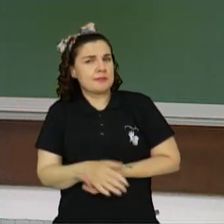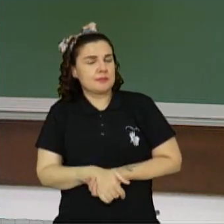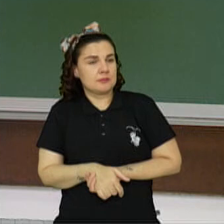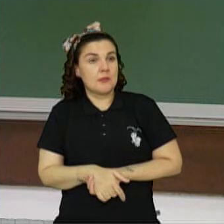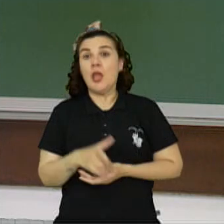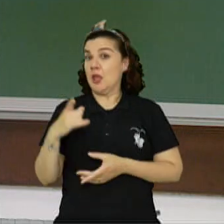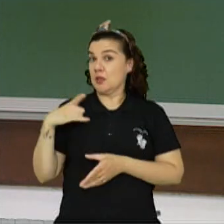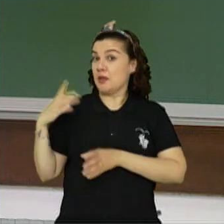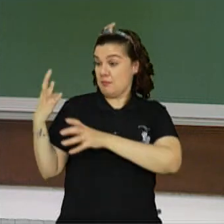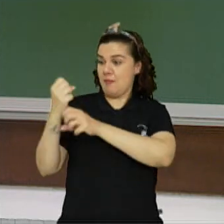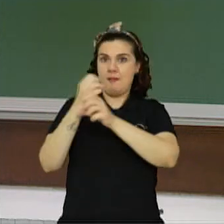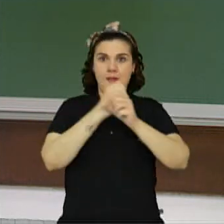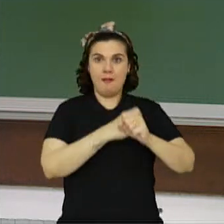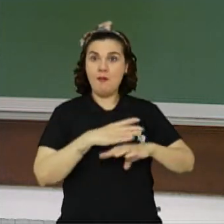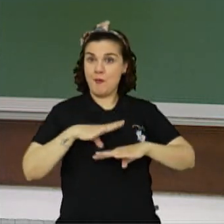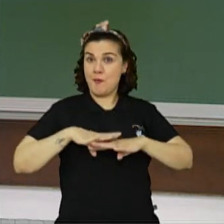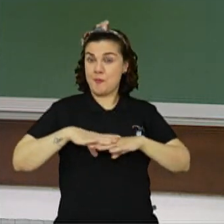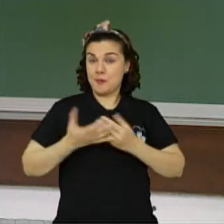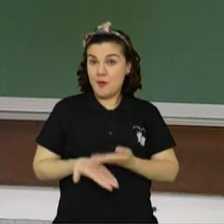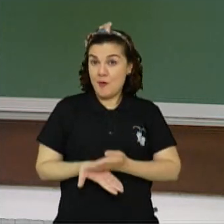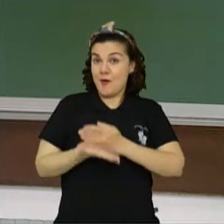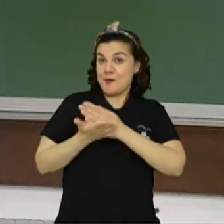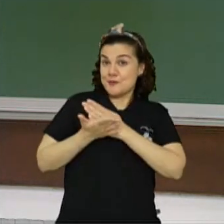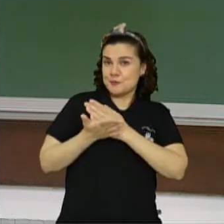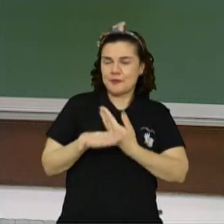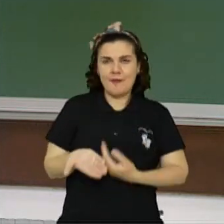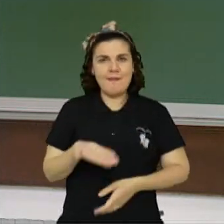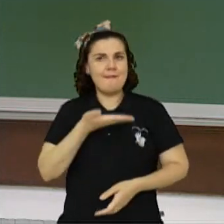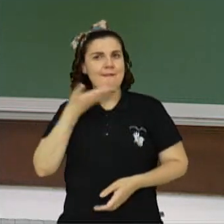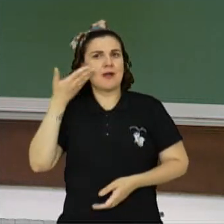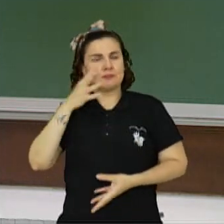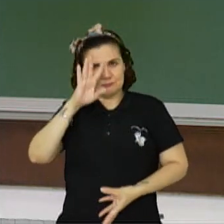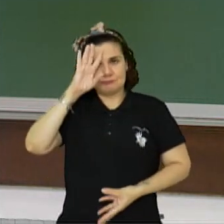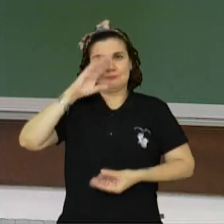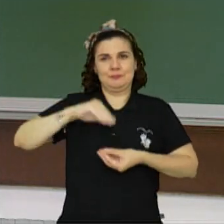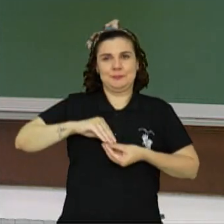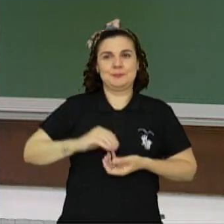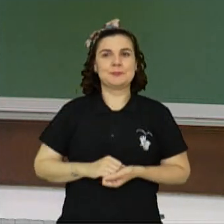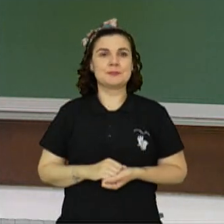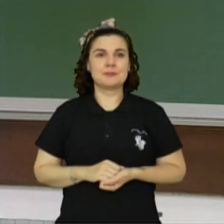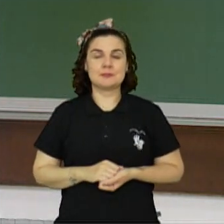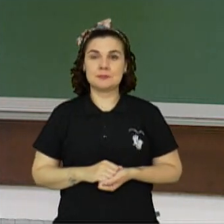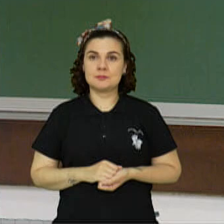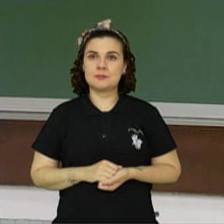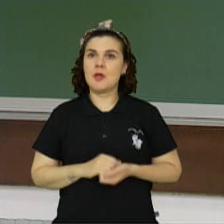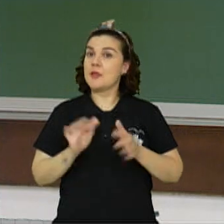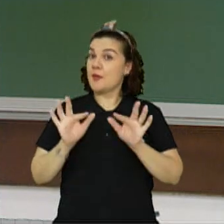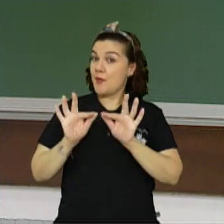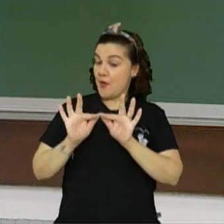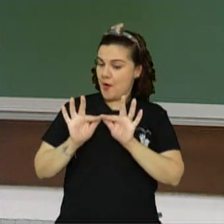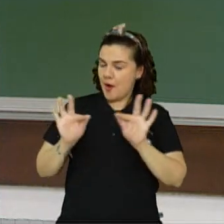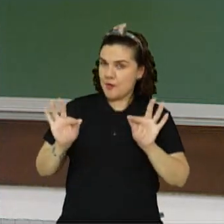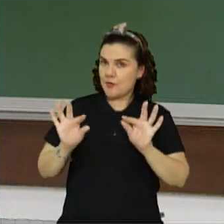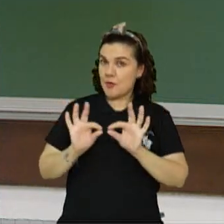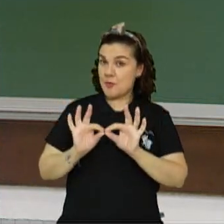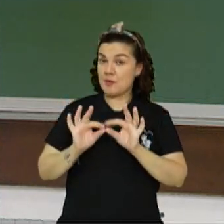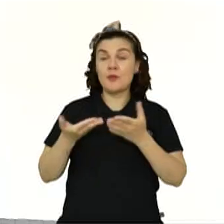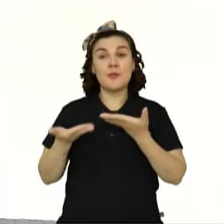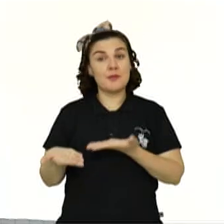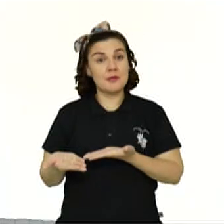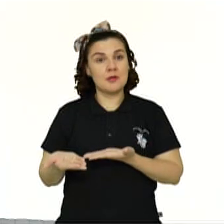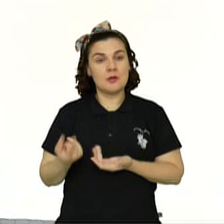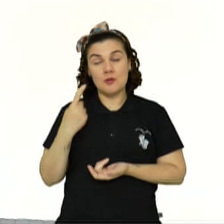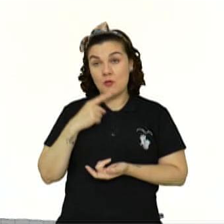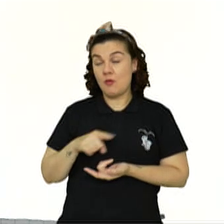tenho cálculos matemáticos que me ajudam, me auxiliam a entender isso. A fórmula definida para entender